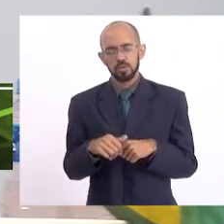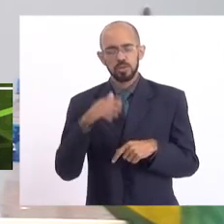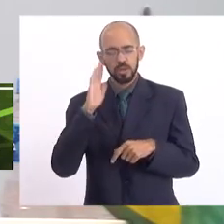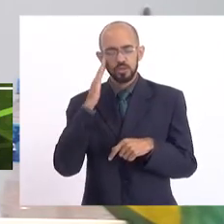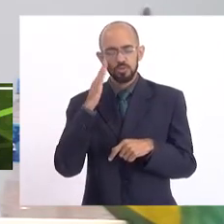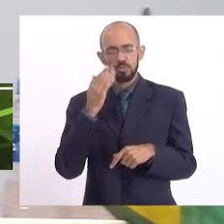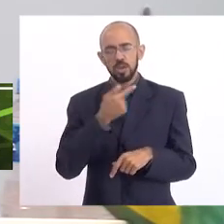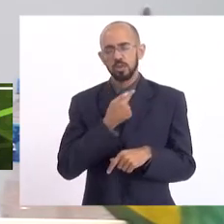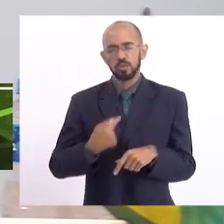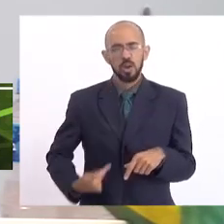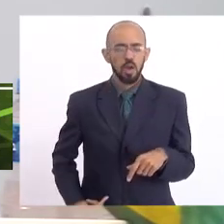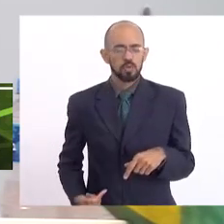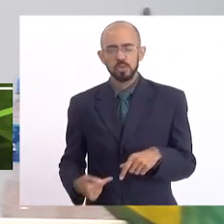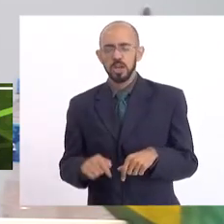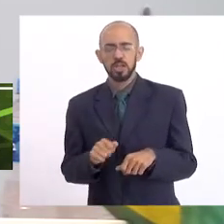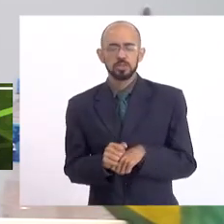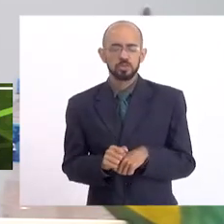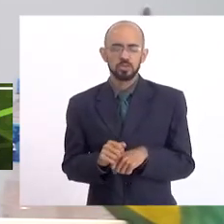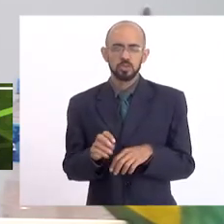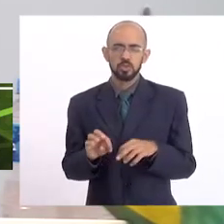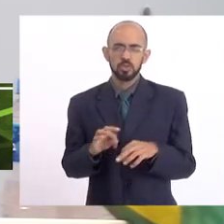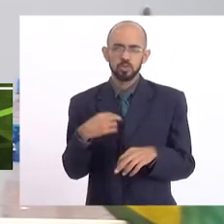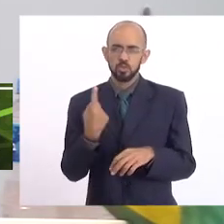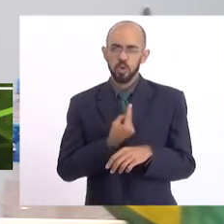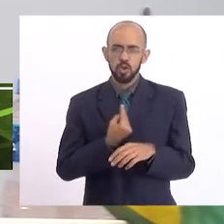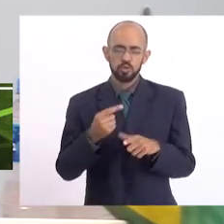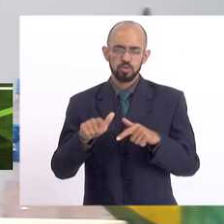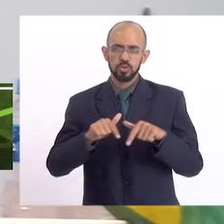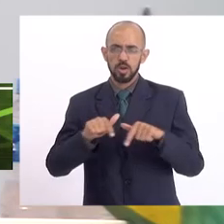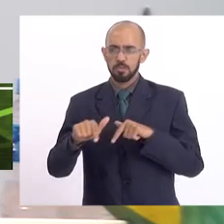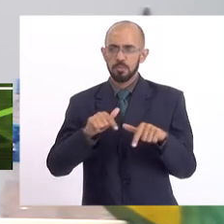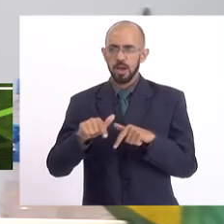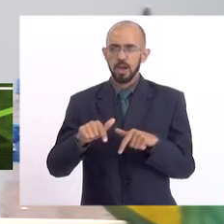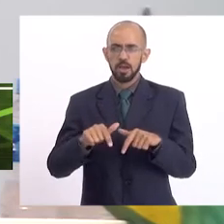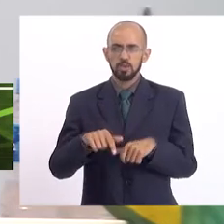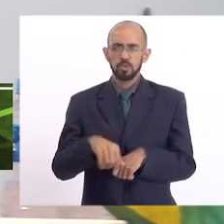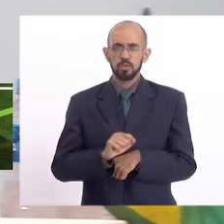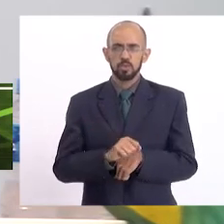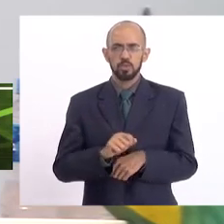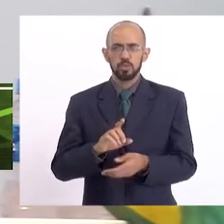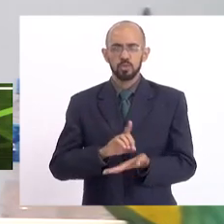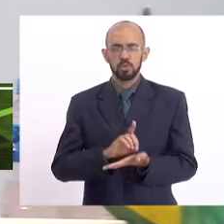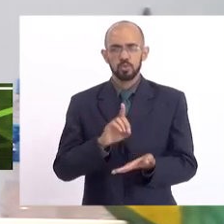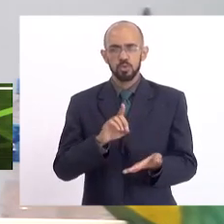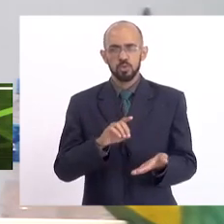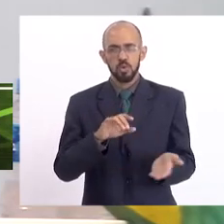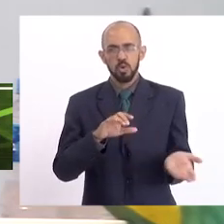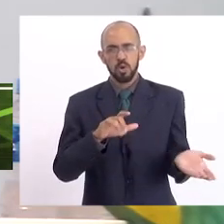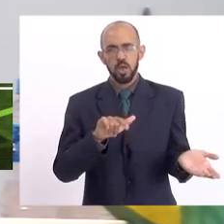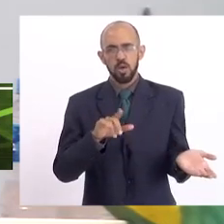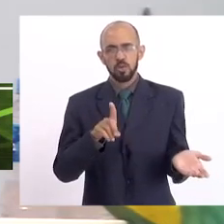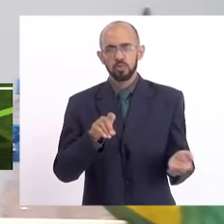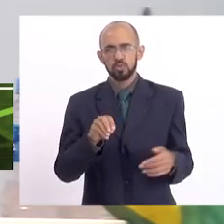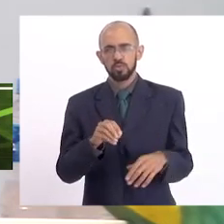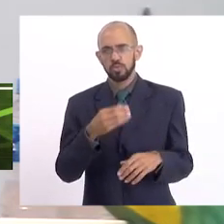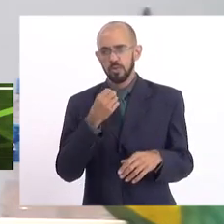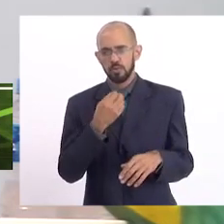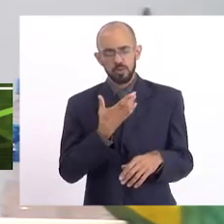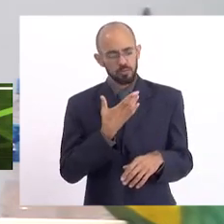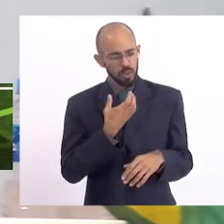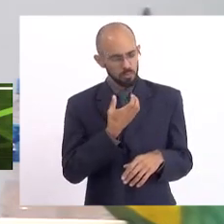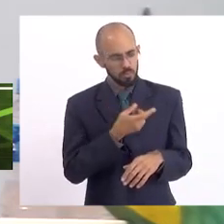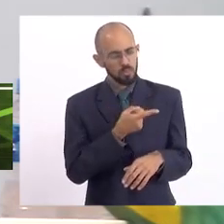aqui do trabalho que a gente tem feito, o deputado Luiz Martins tem sido um gigante nesse aspecto aí, assíduo,